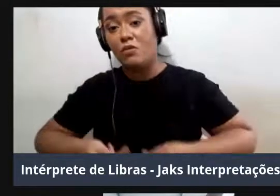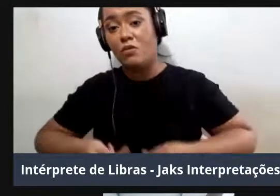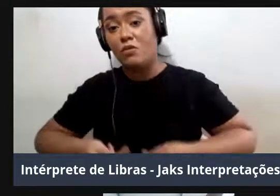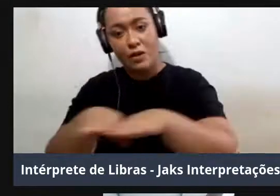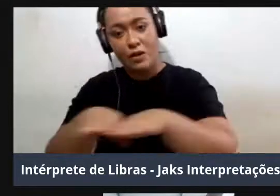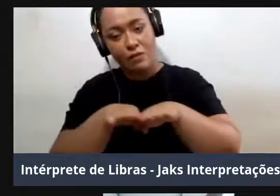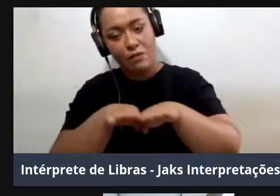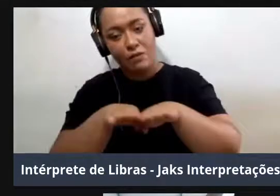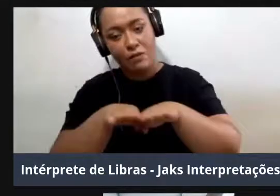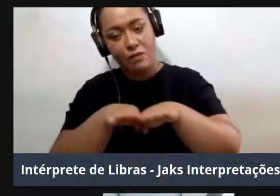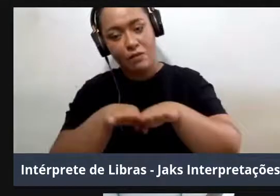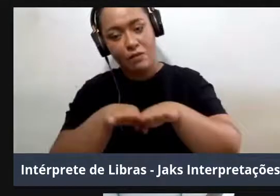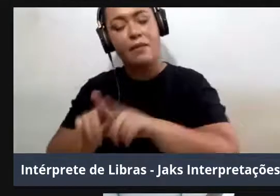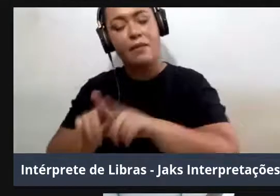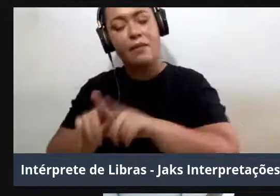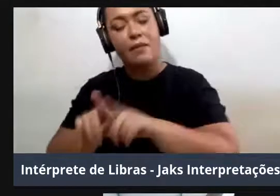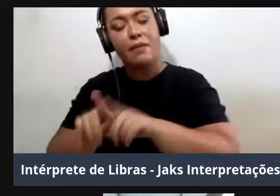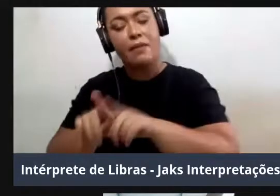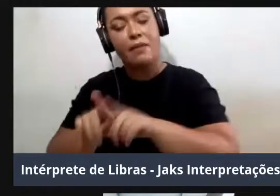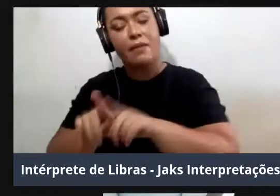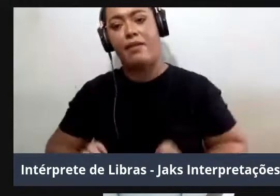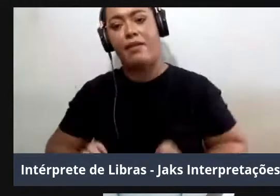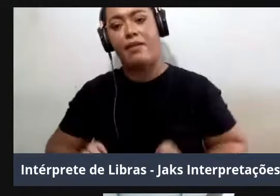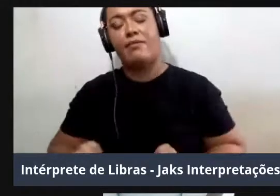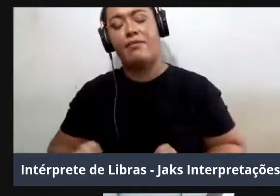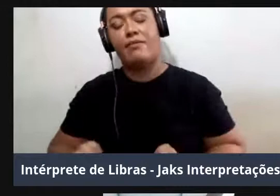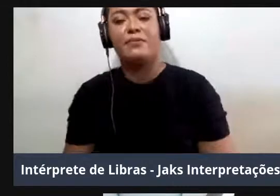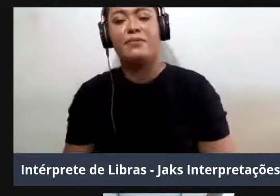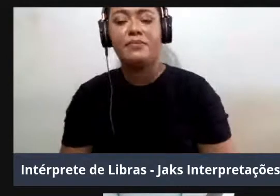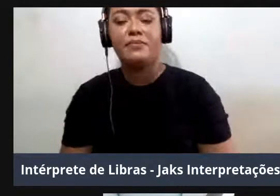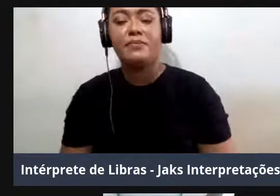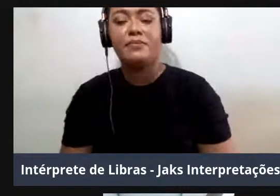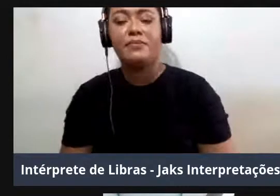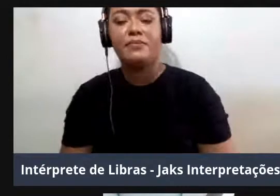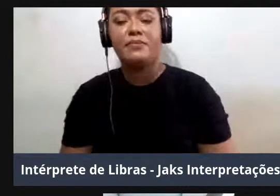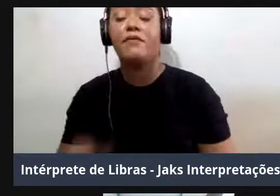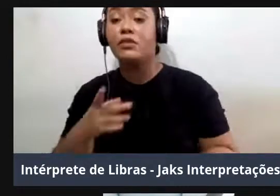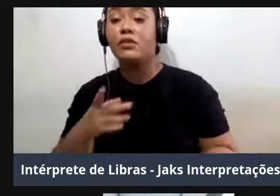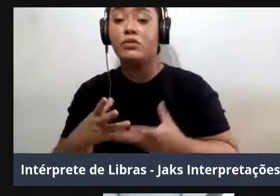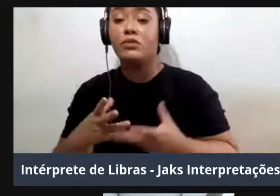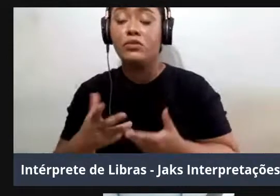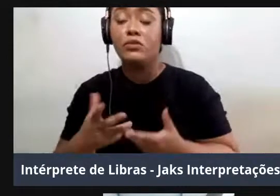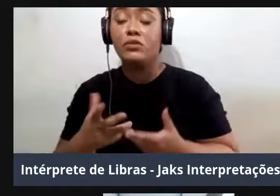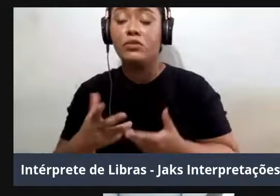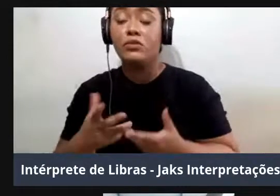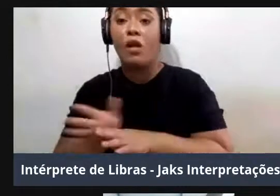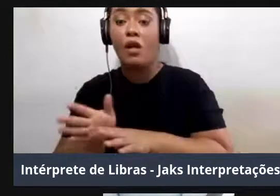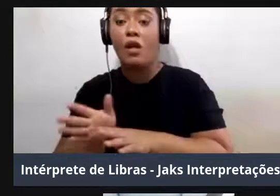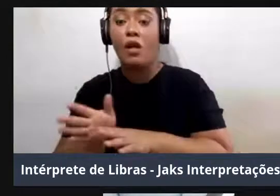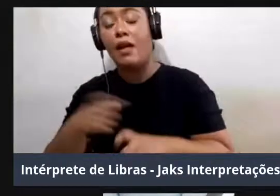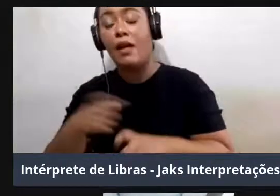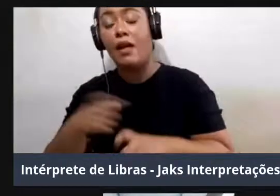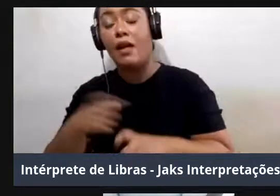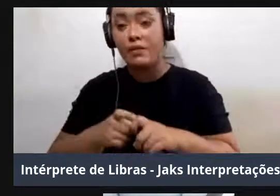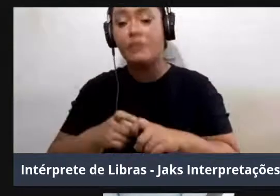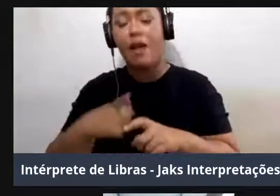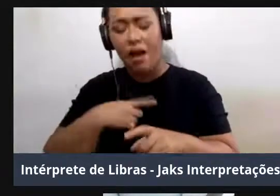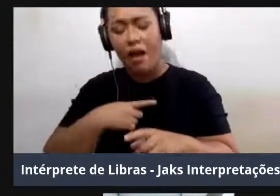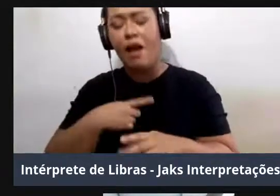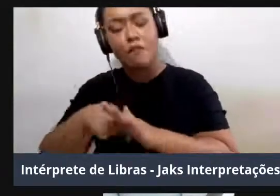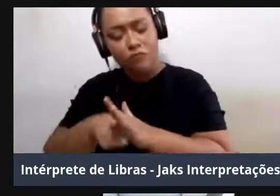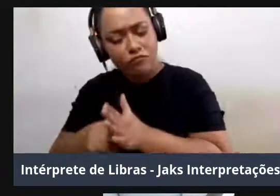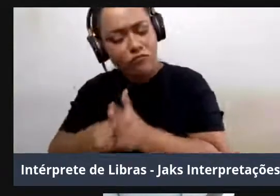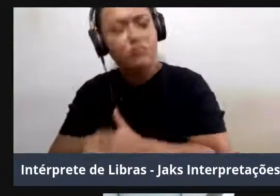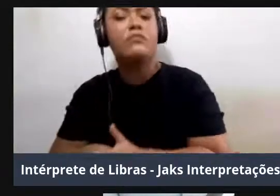medicina baseada em evidências, ou seja, que o modelo biomédico define o que o modelo